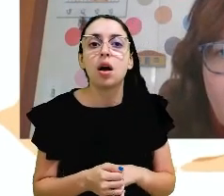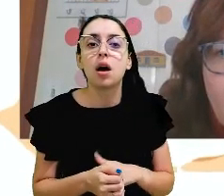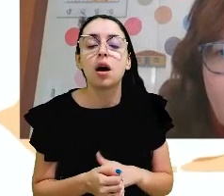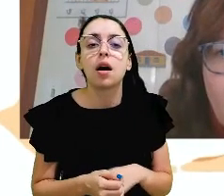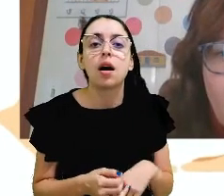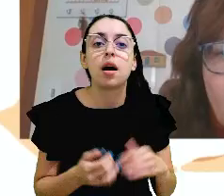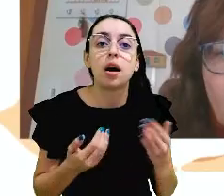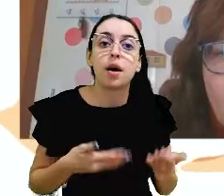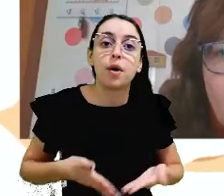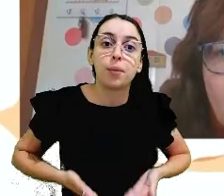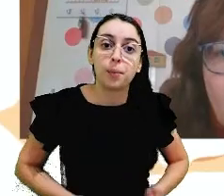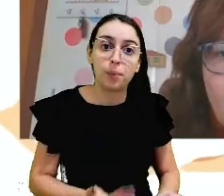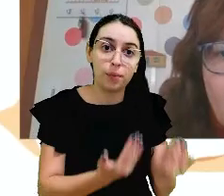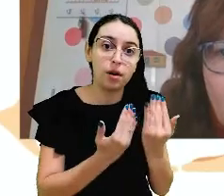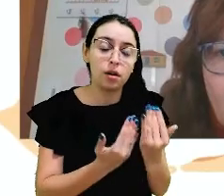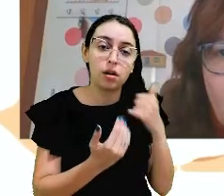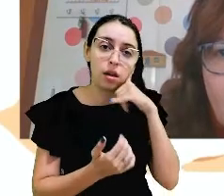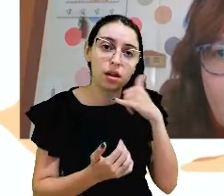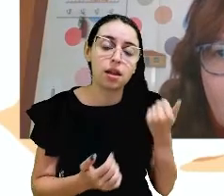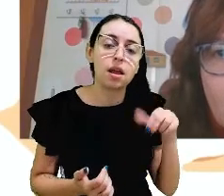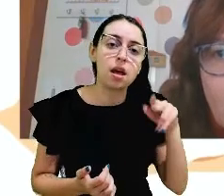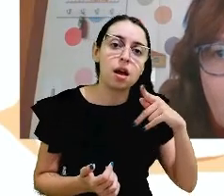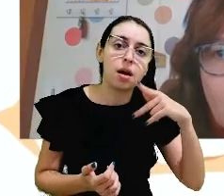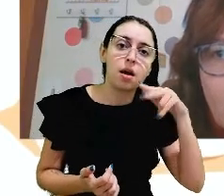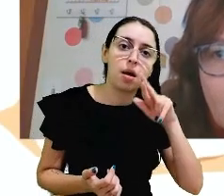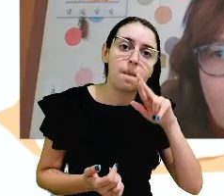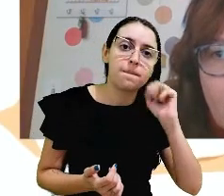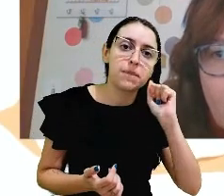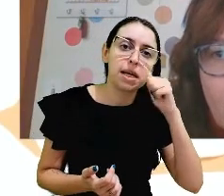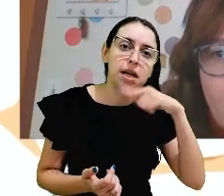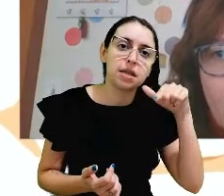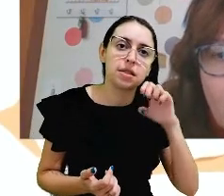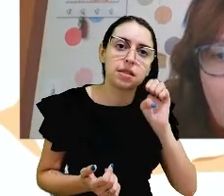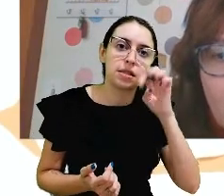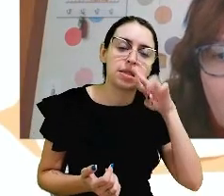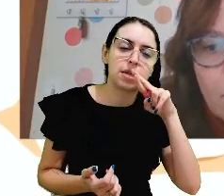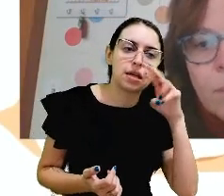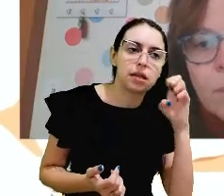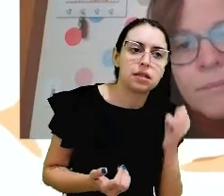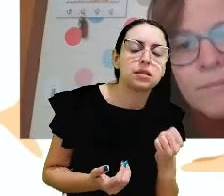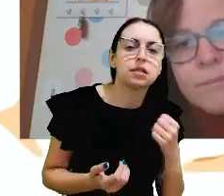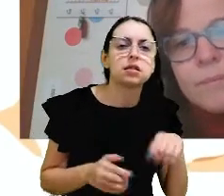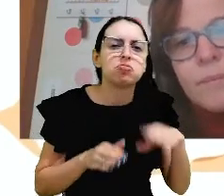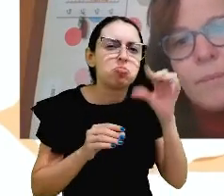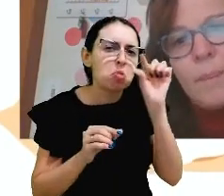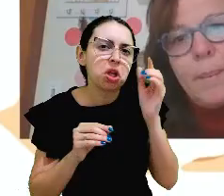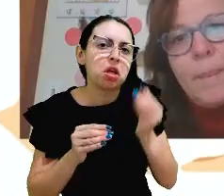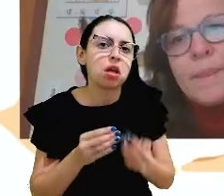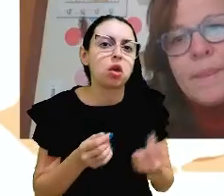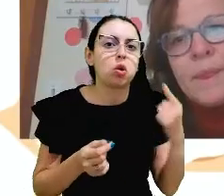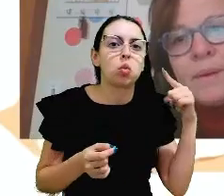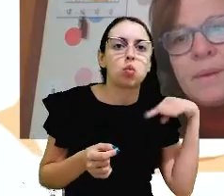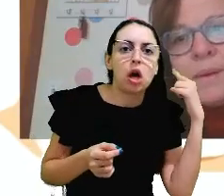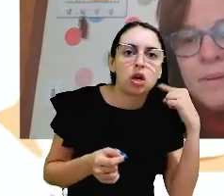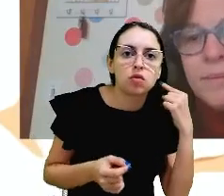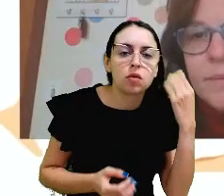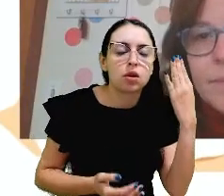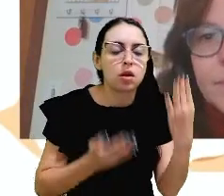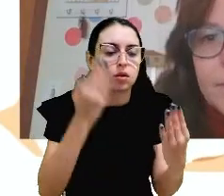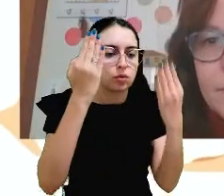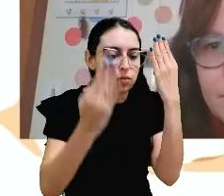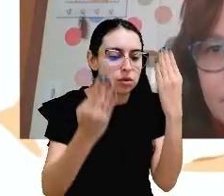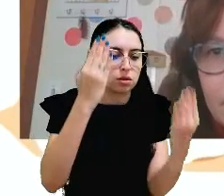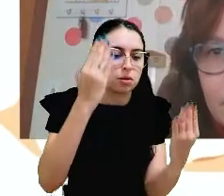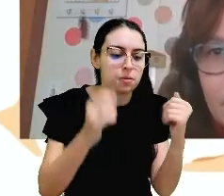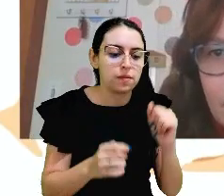uma simbiose, porque elas são um pouco advogadas, psicólogas, elas estão em todos os lugares, né? Elas,